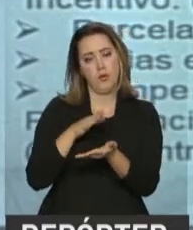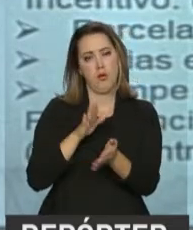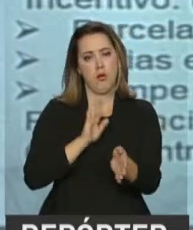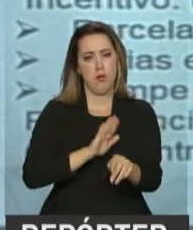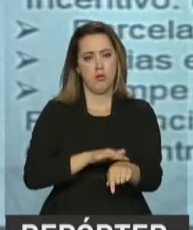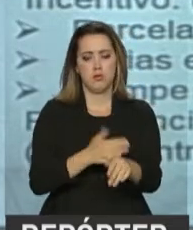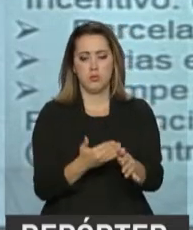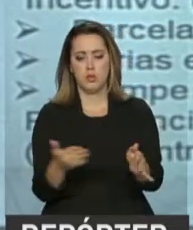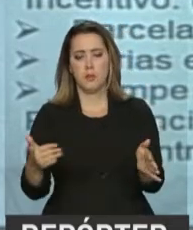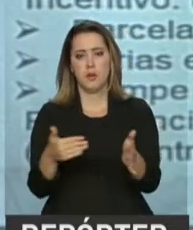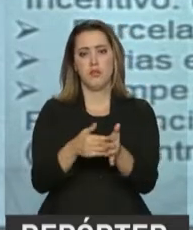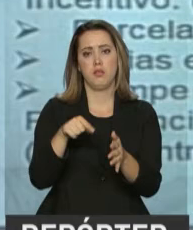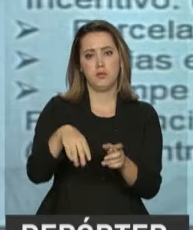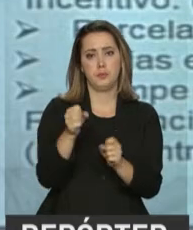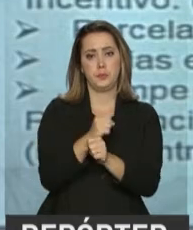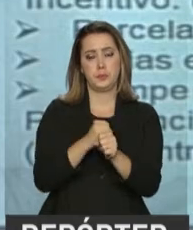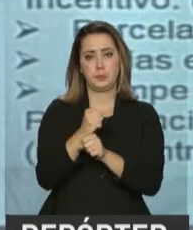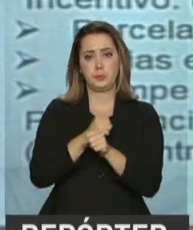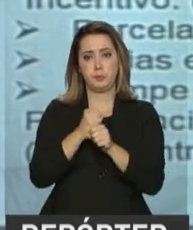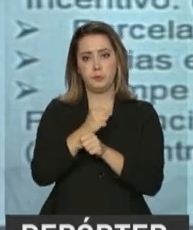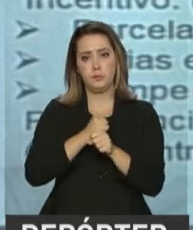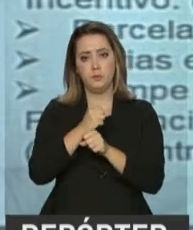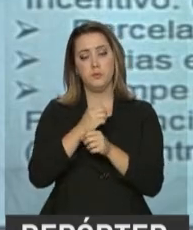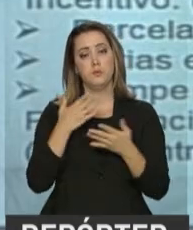prazo para adesão até o final deste ano